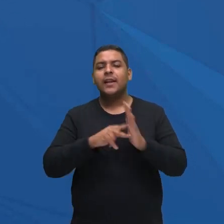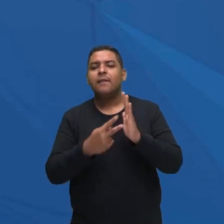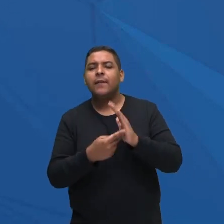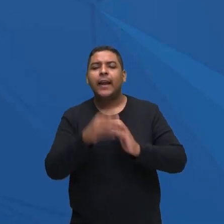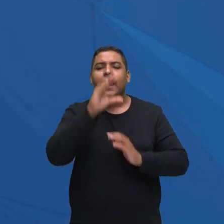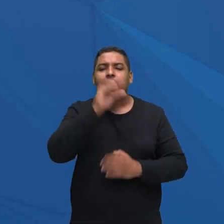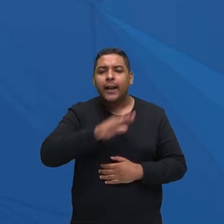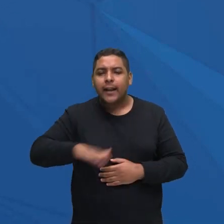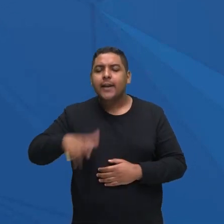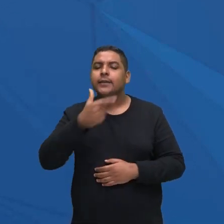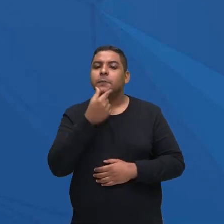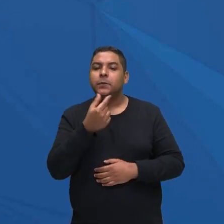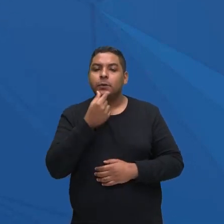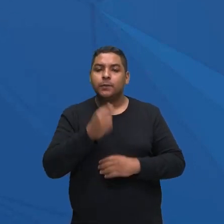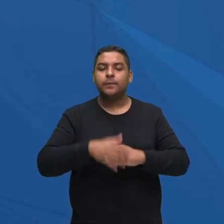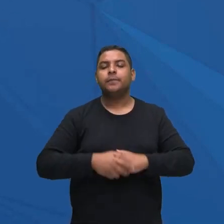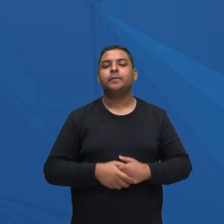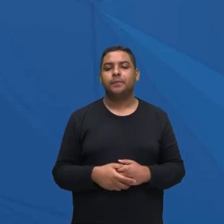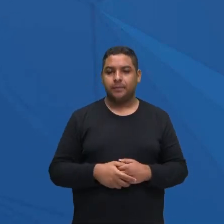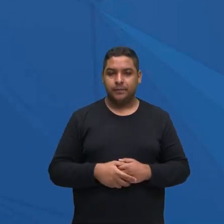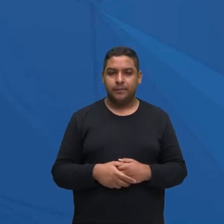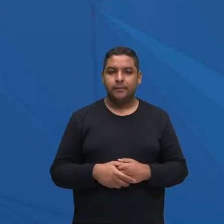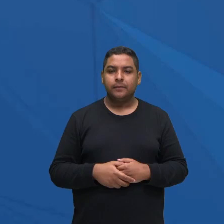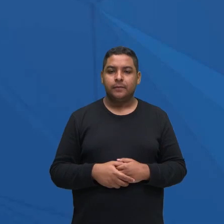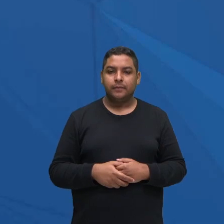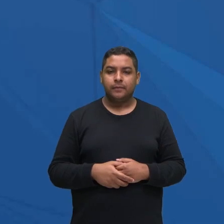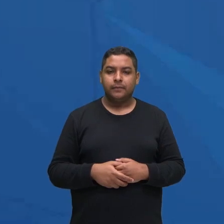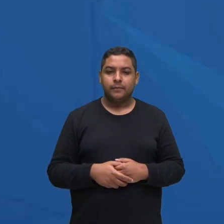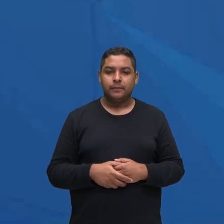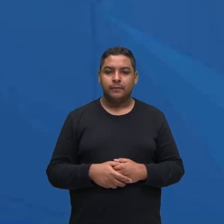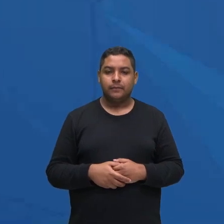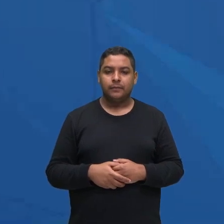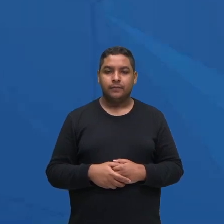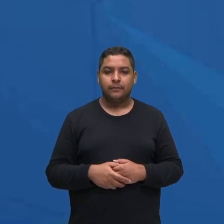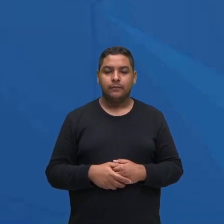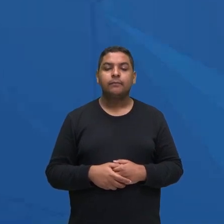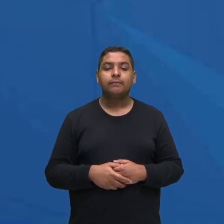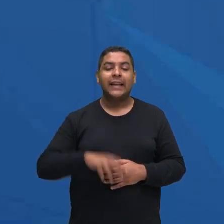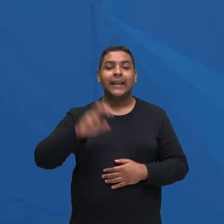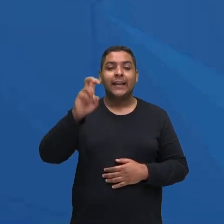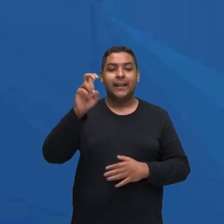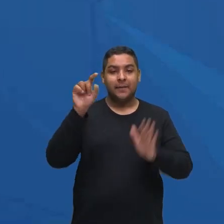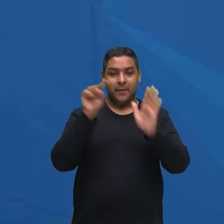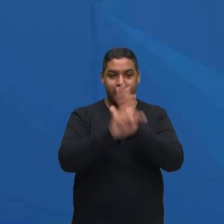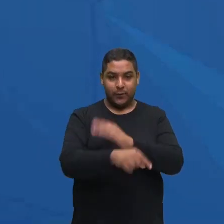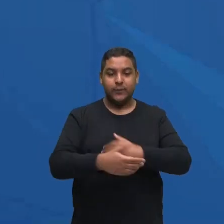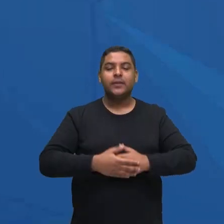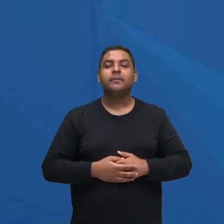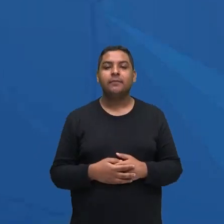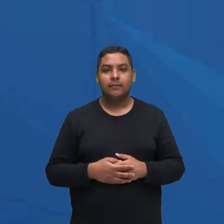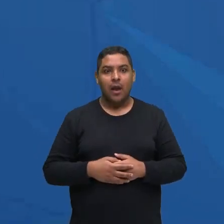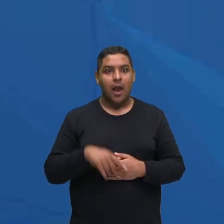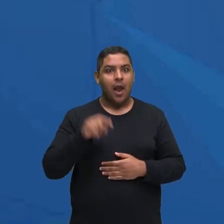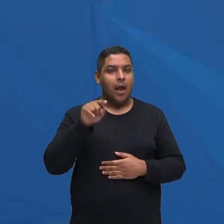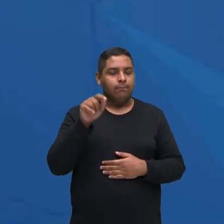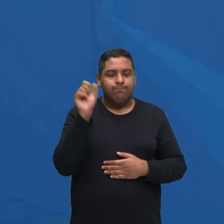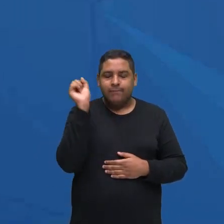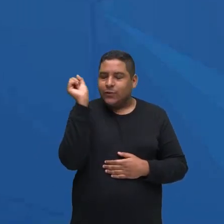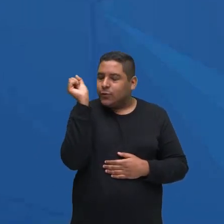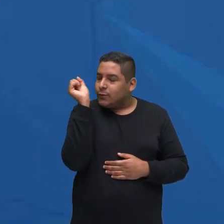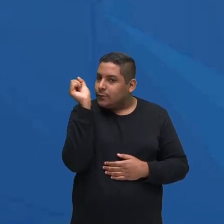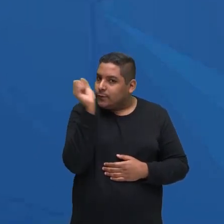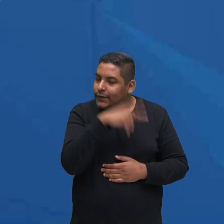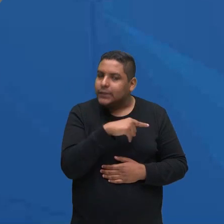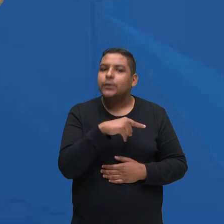do sexo masculino. Vamos avançar? Quinta pergunta do nosso quiz. Essa eu achei super difícil, eu não achei